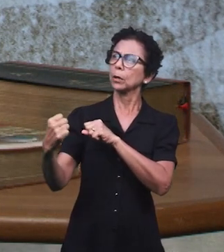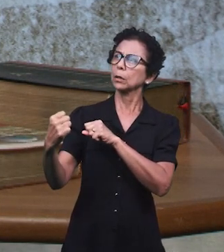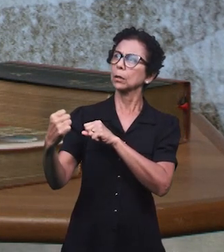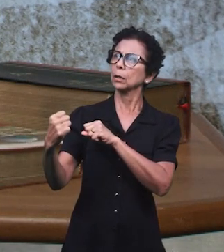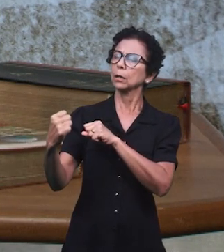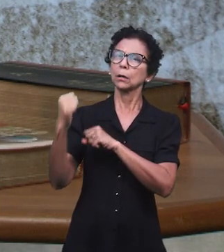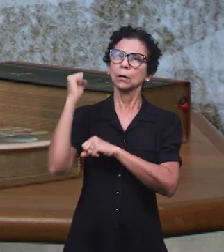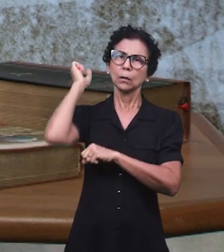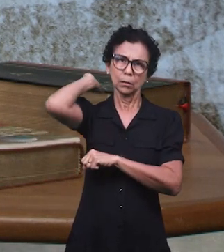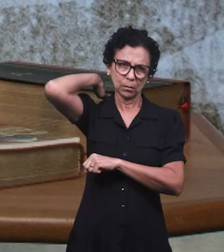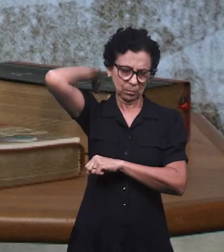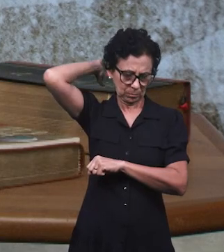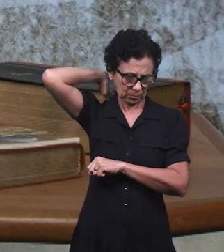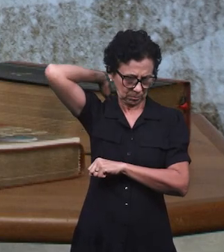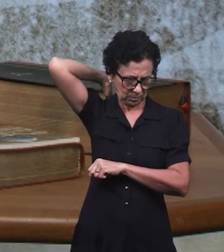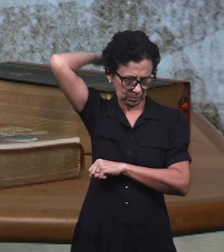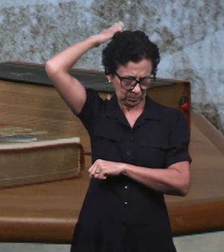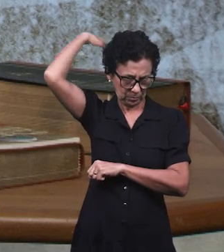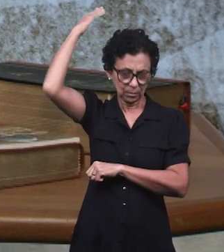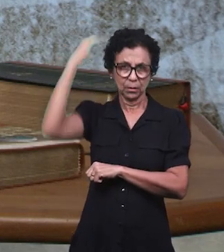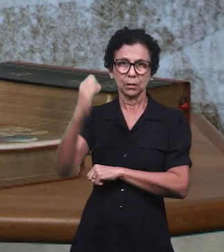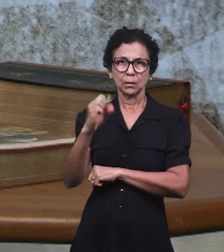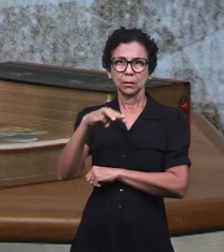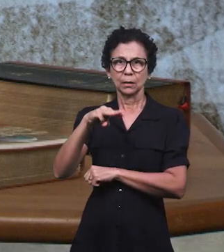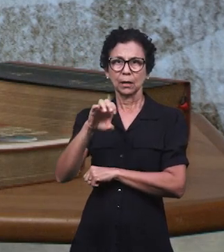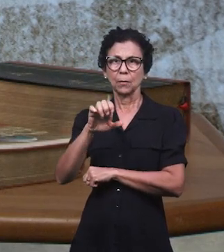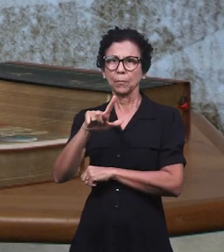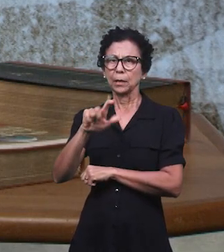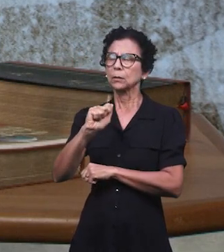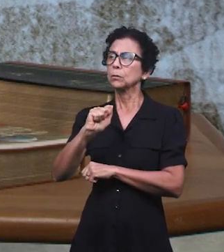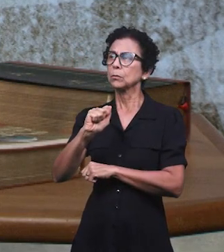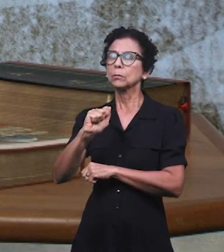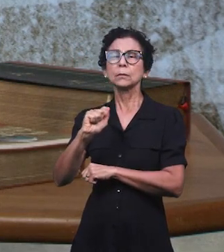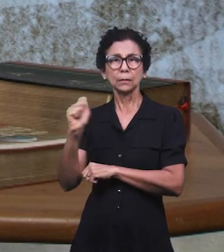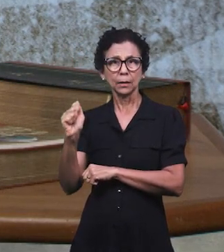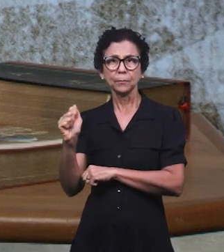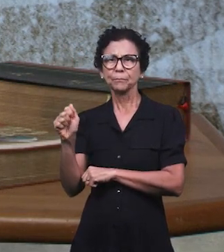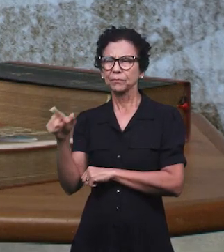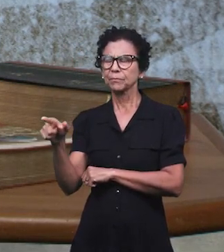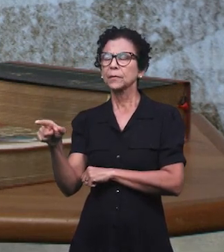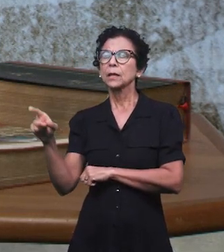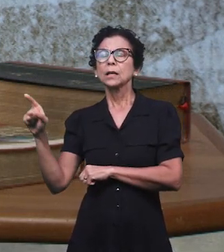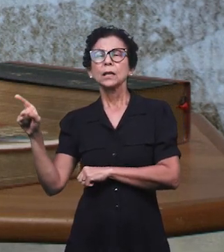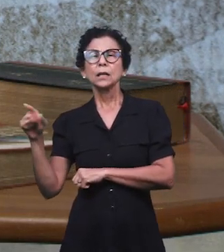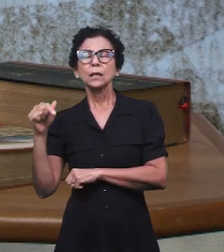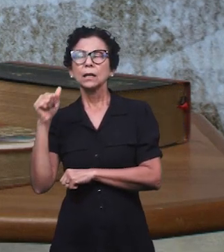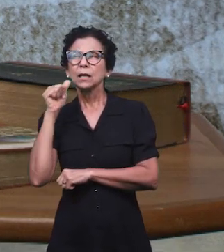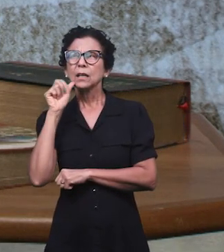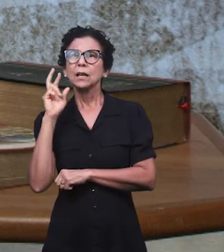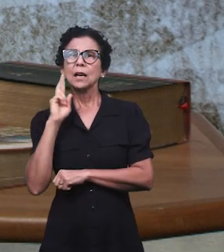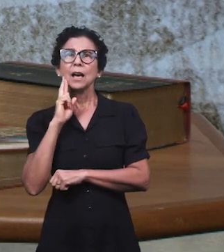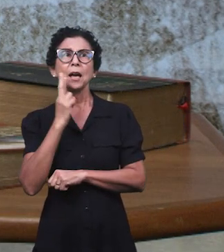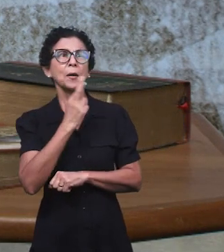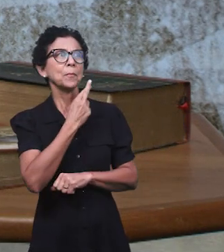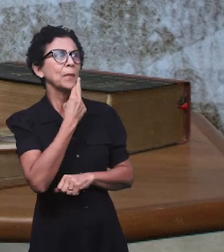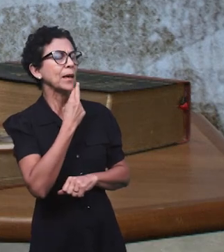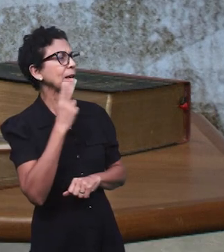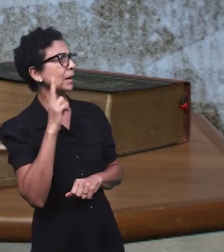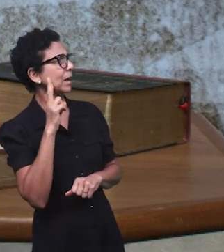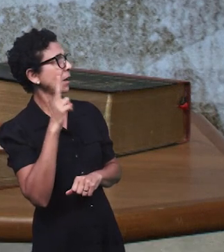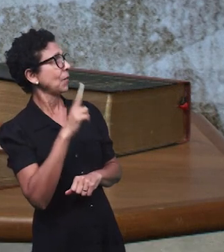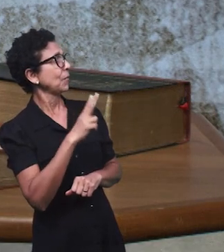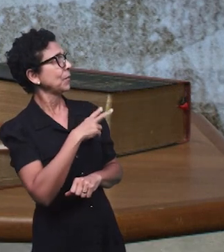Rebeca também levantou os seus olhos e viu a Isaque, e lançou-se do camelo e disse ao